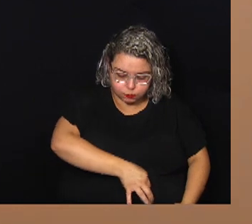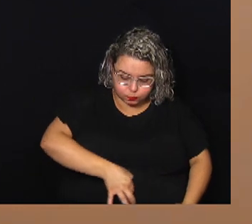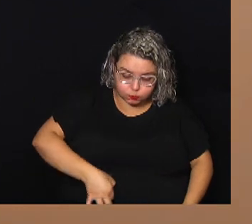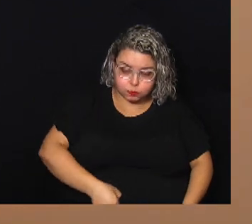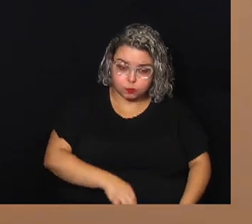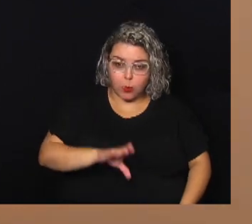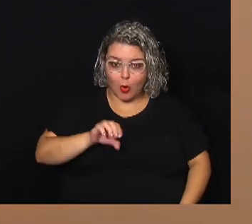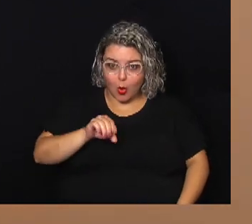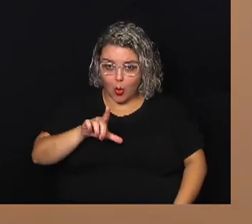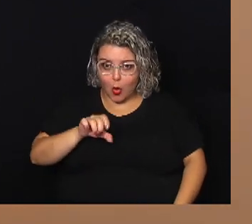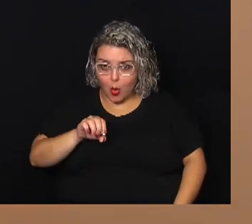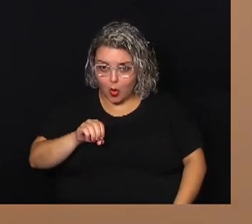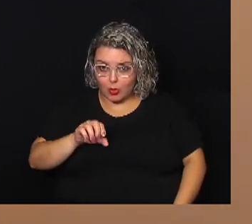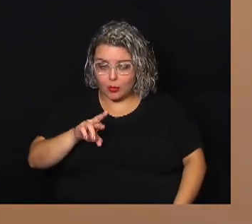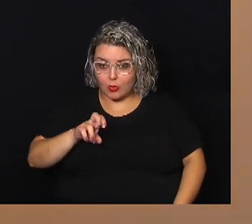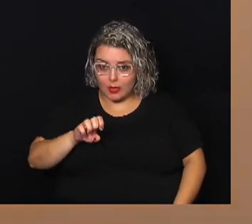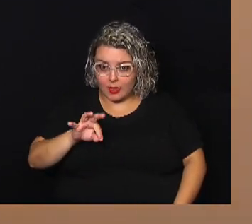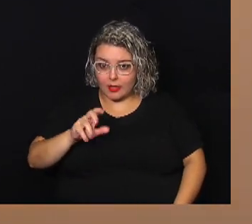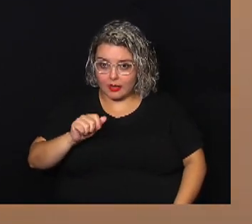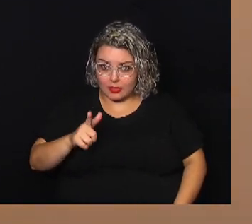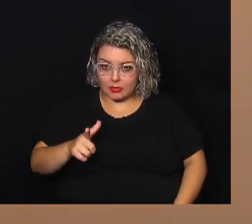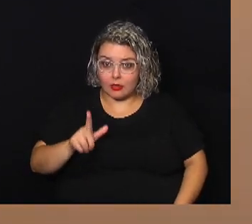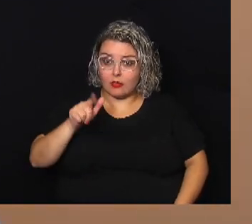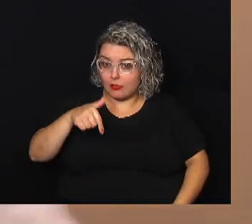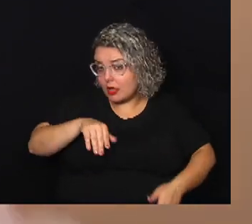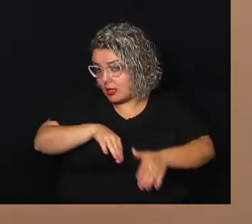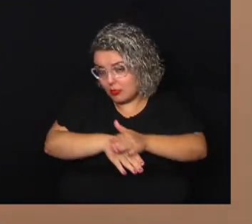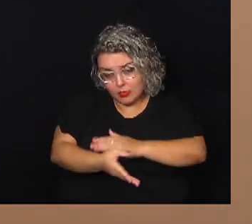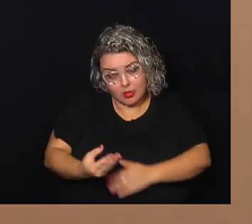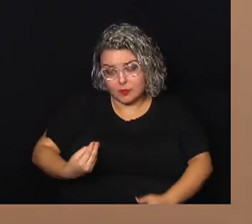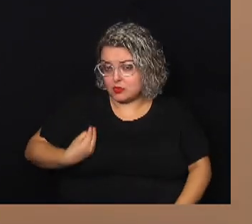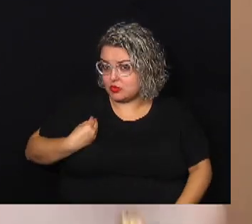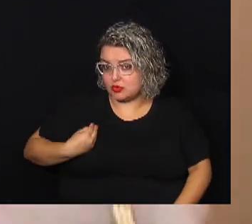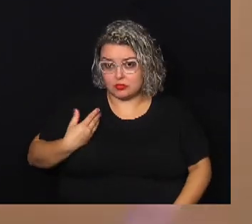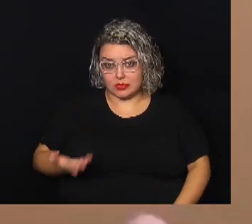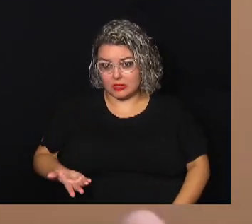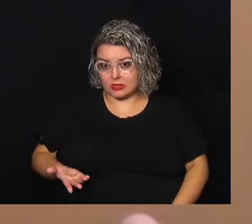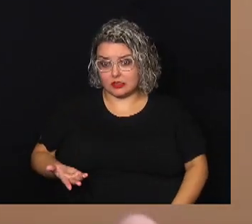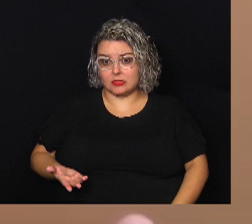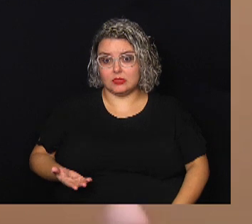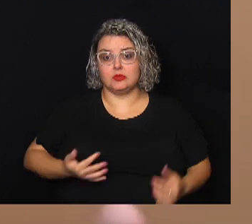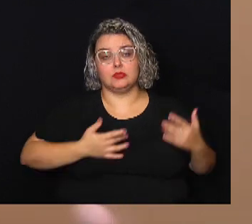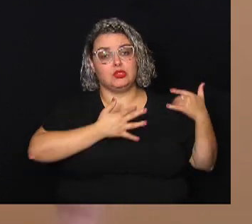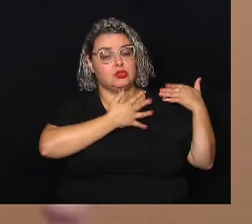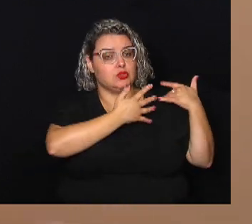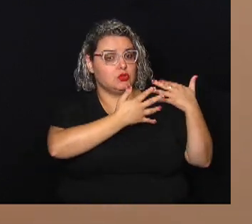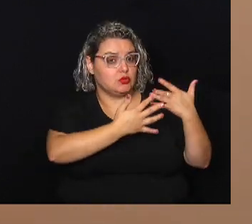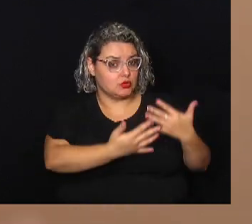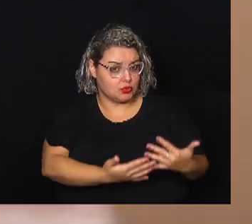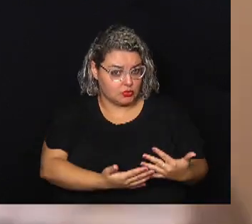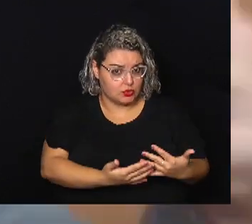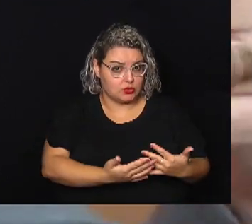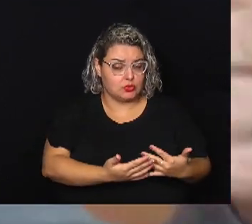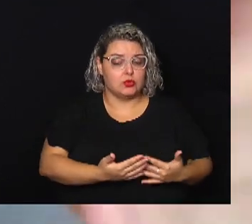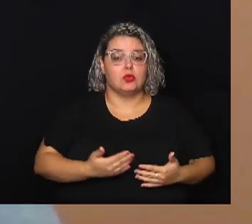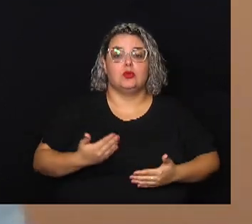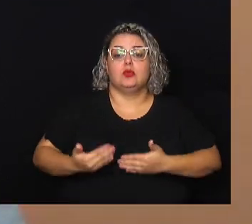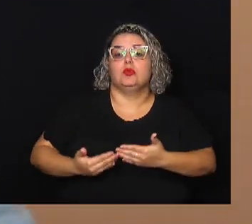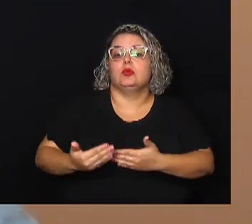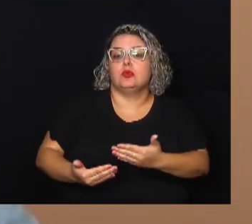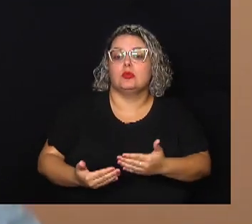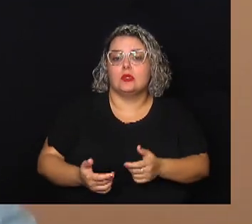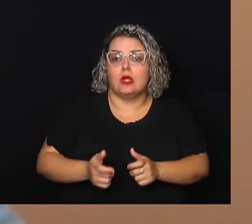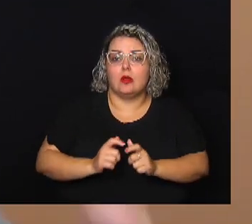está muito associado com hábitos de vida. Ele simplesmente, nos últimos anos, ele subiu